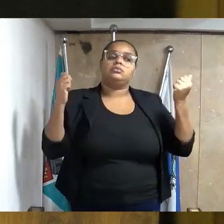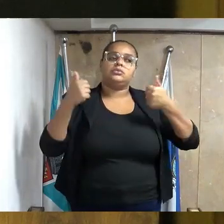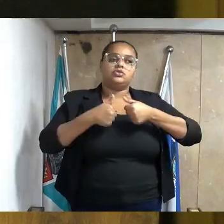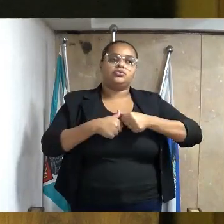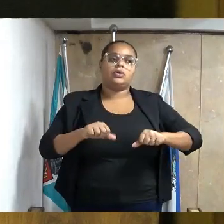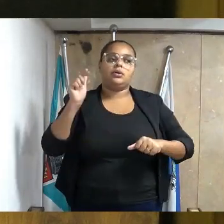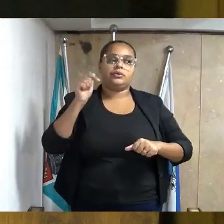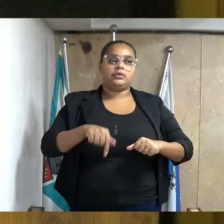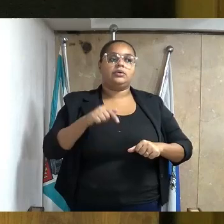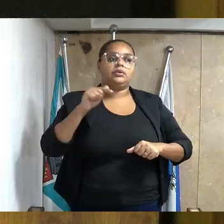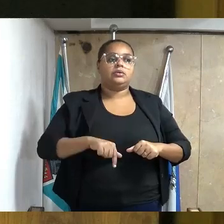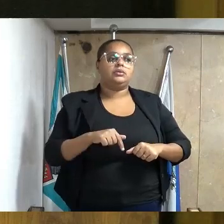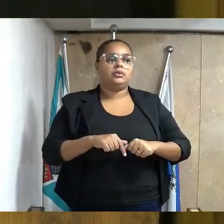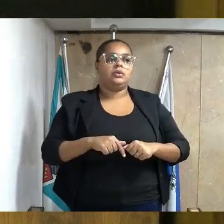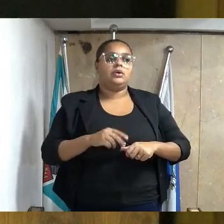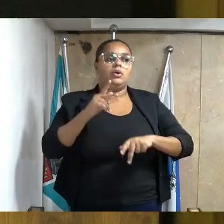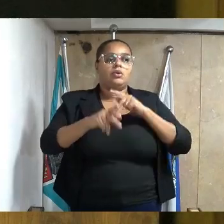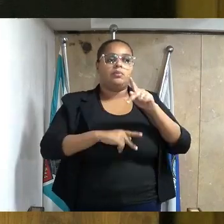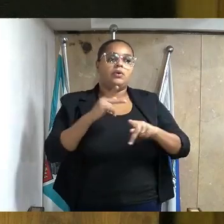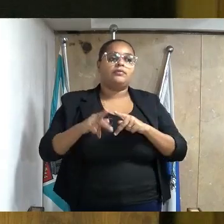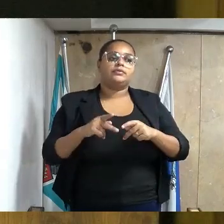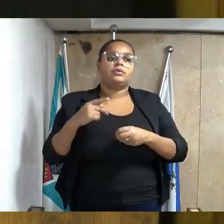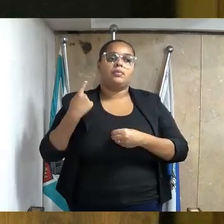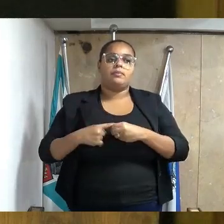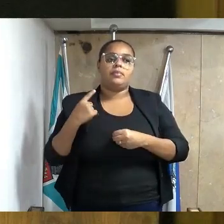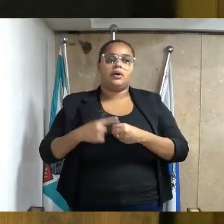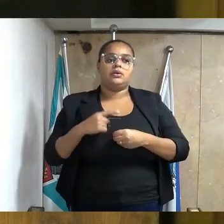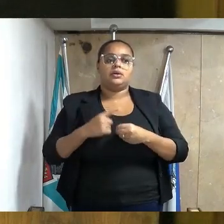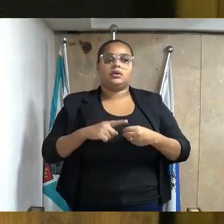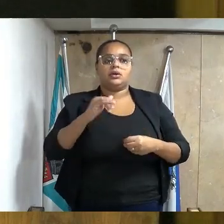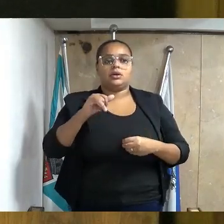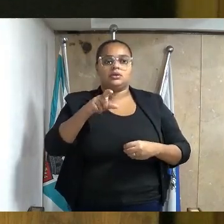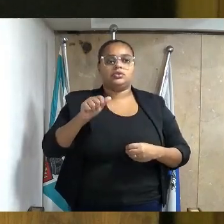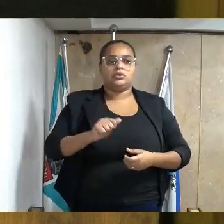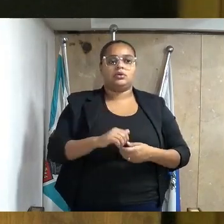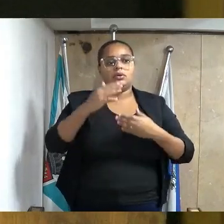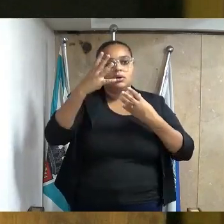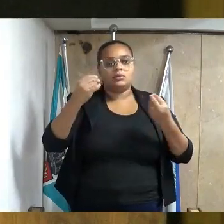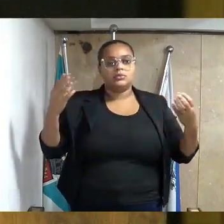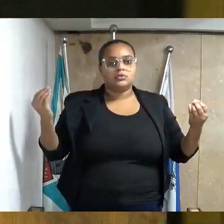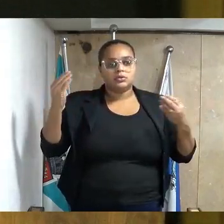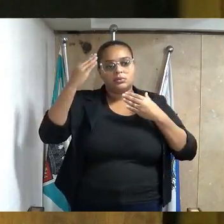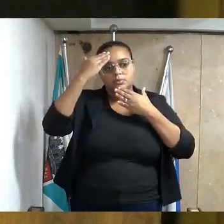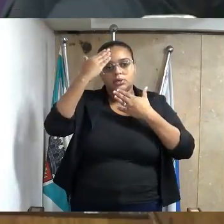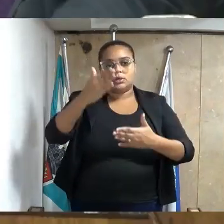aqui defendendo o povo do município de Duque de Caxias. Muito obrigado.